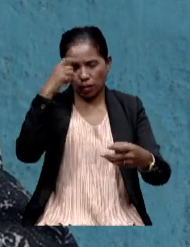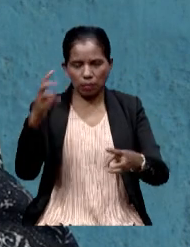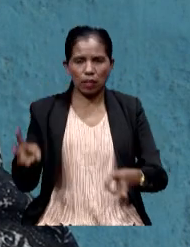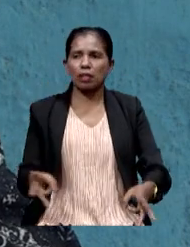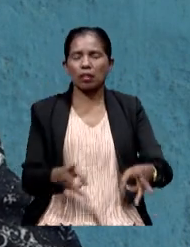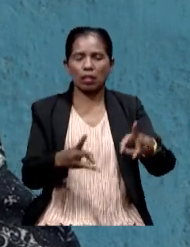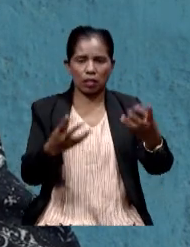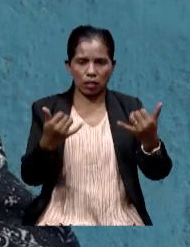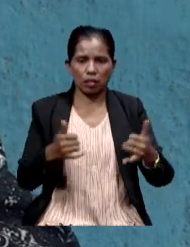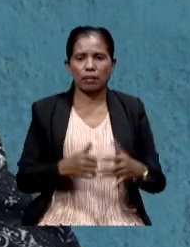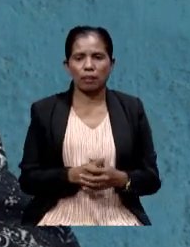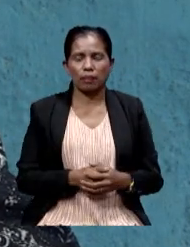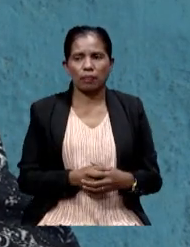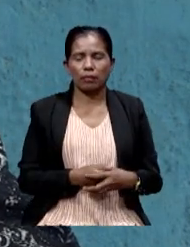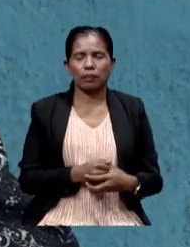estrada